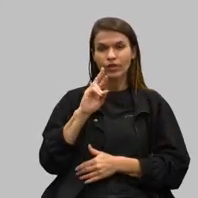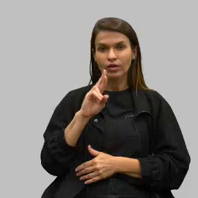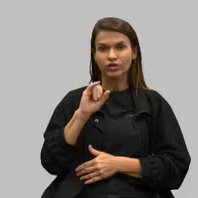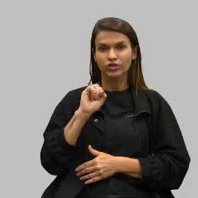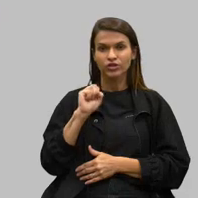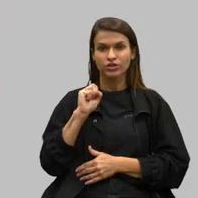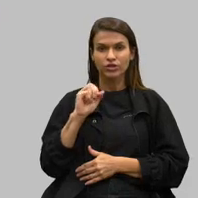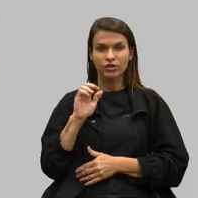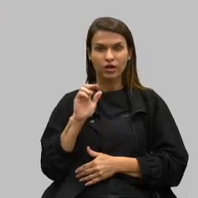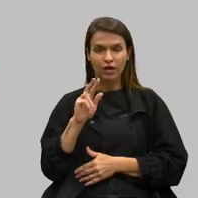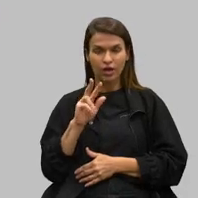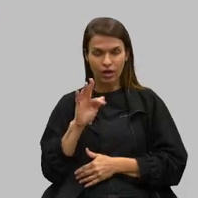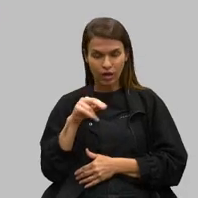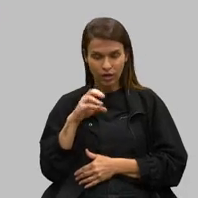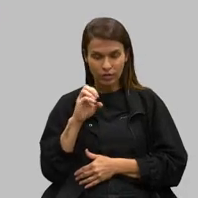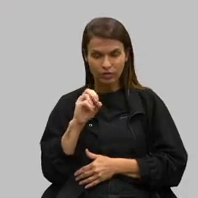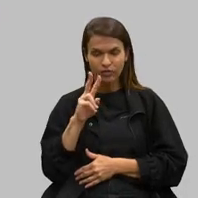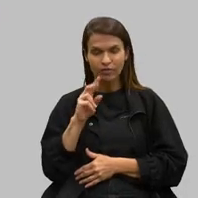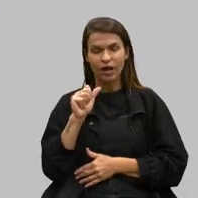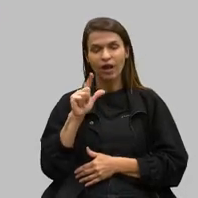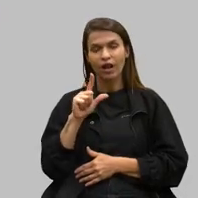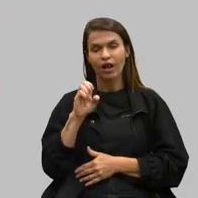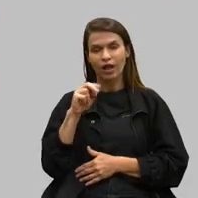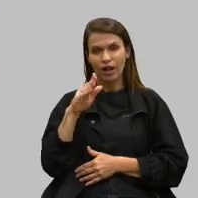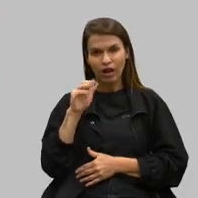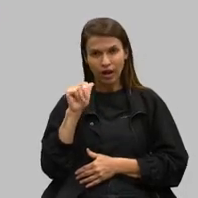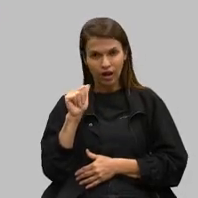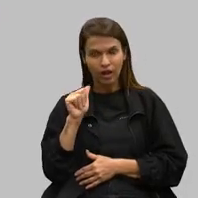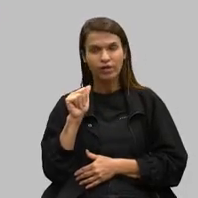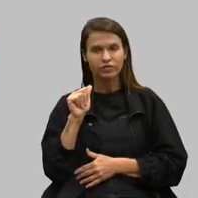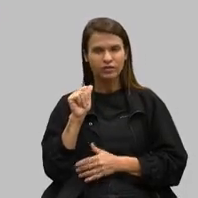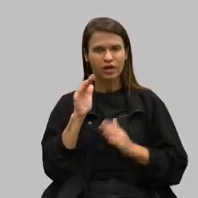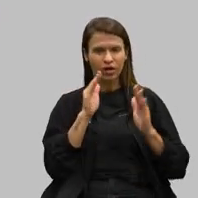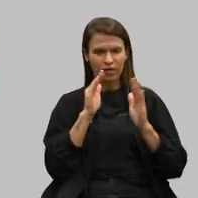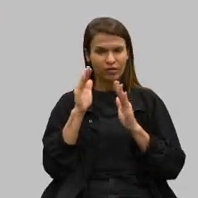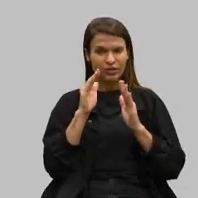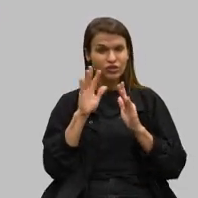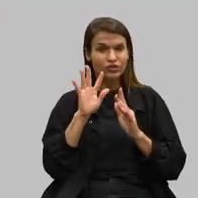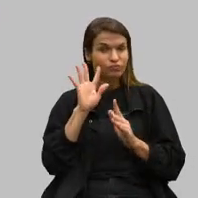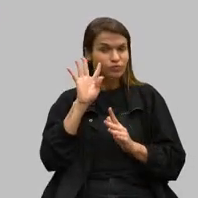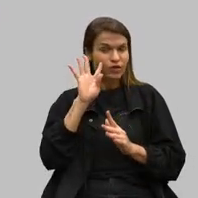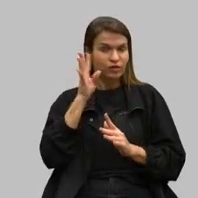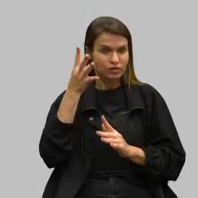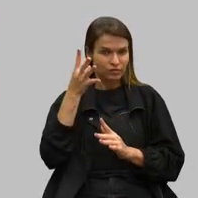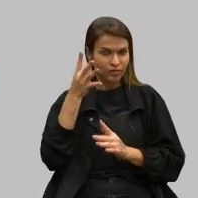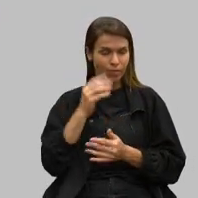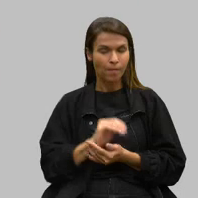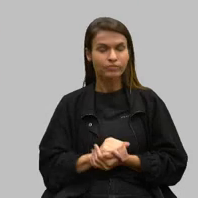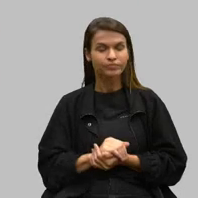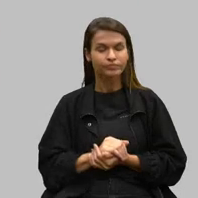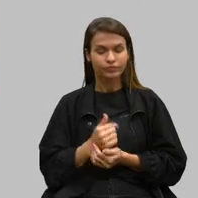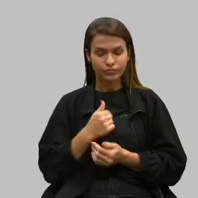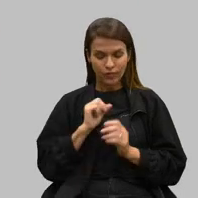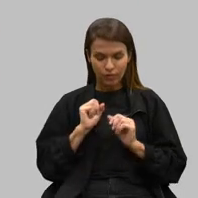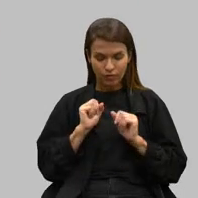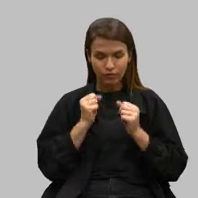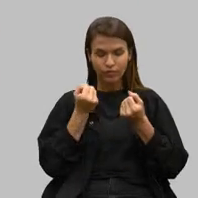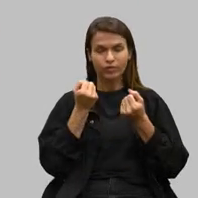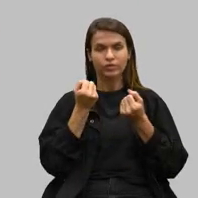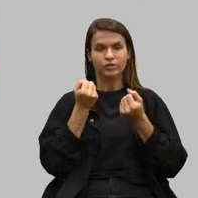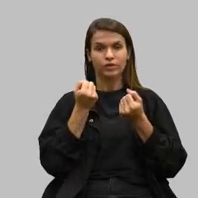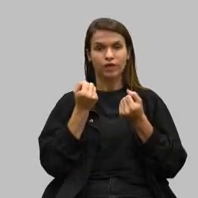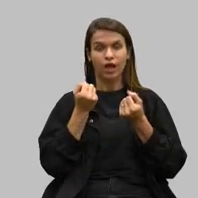está, sim, em fases mesmas de arremate. Então, eu reforço nesse